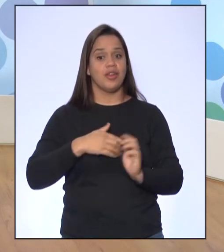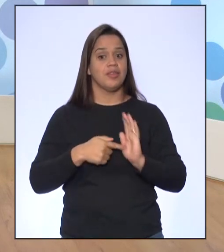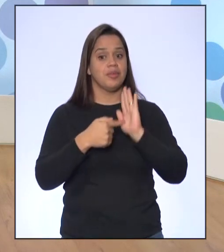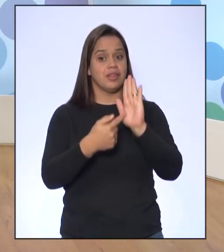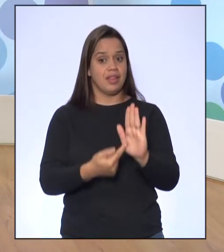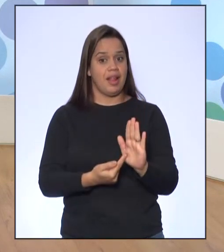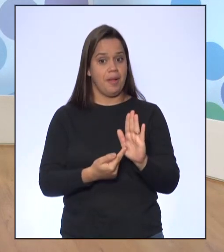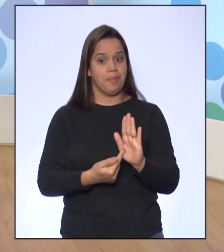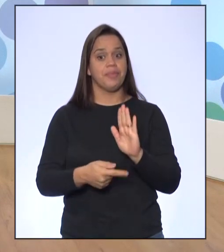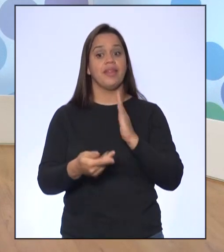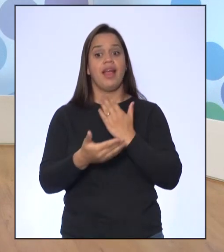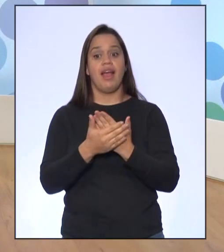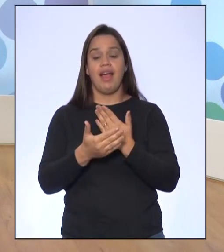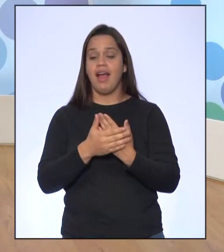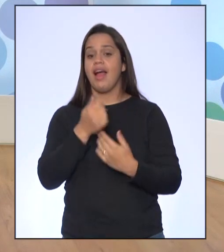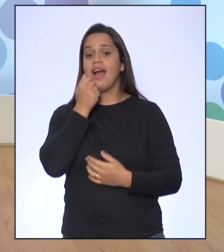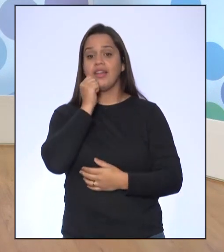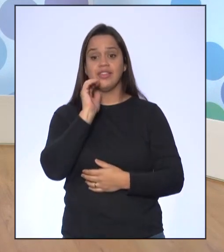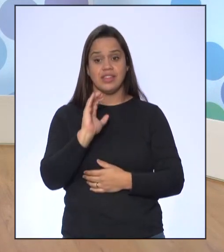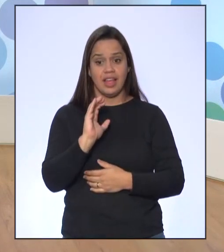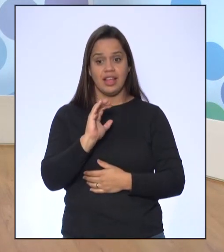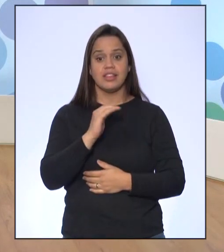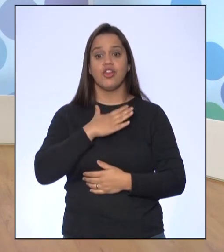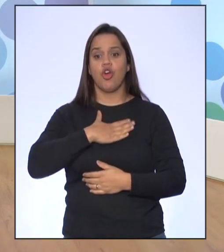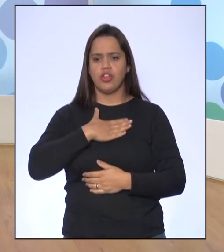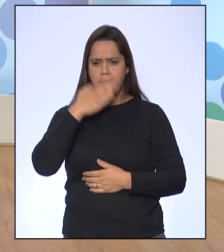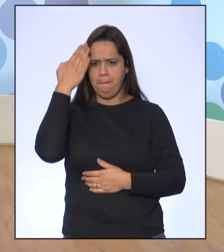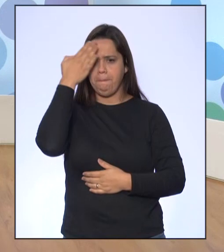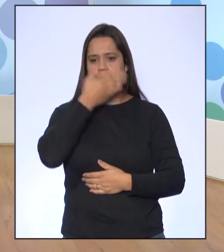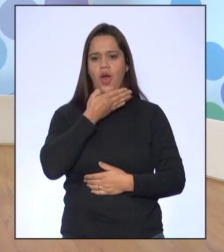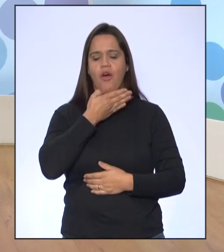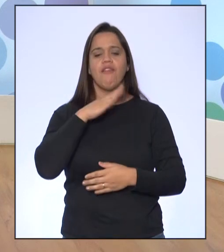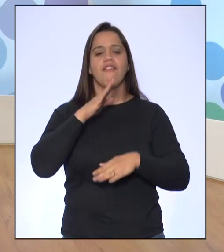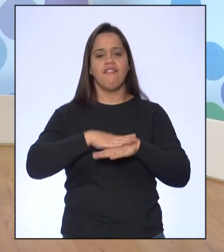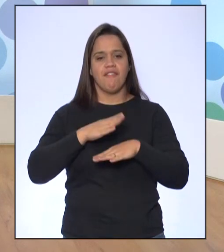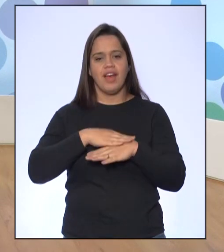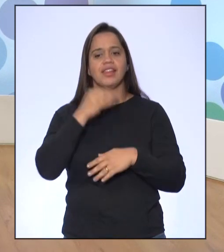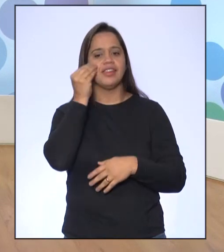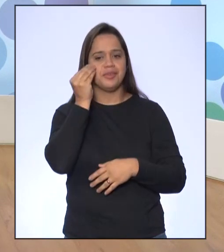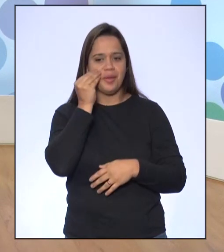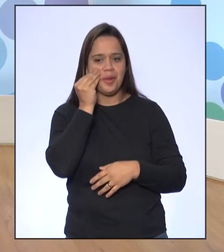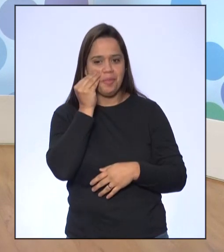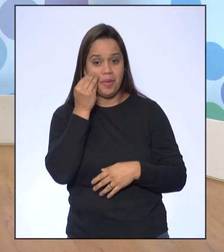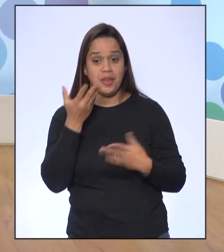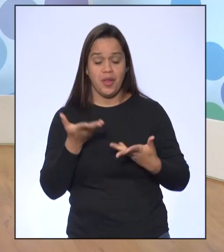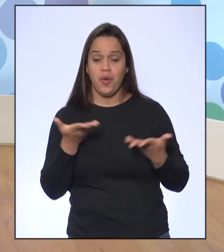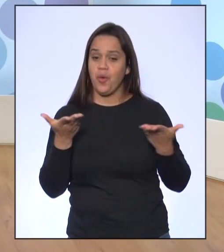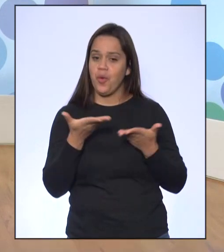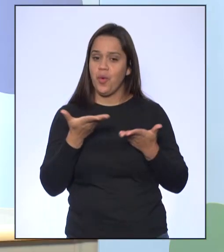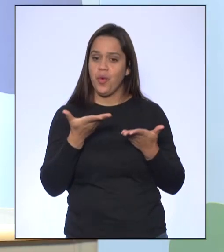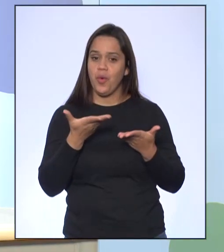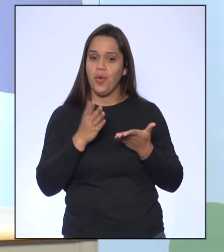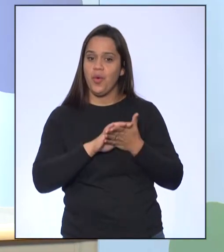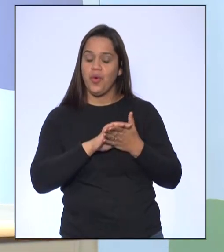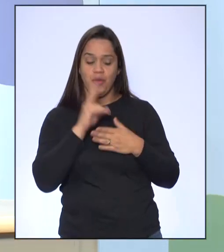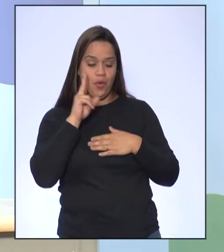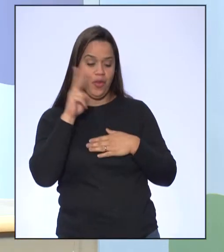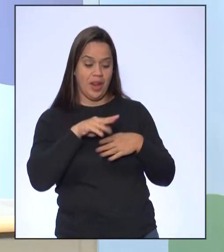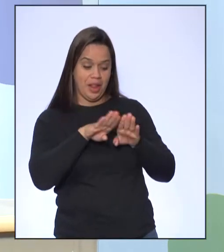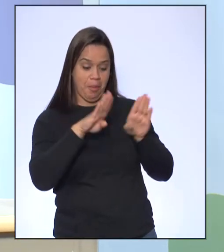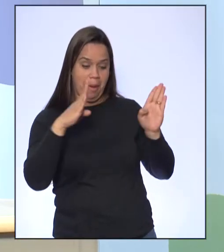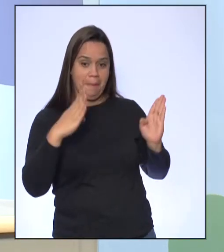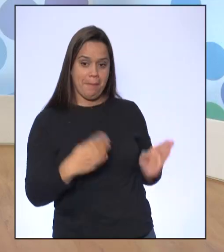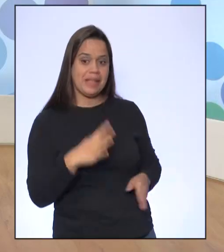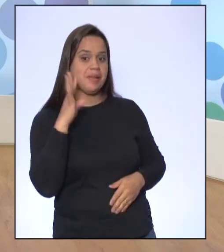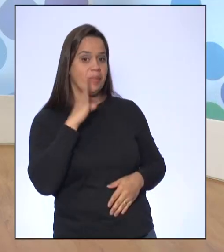de ciências, a gente gosta de comprovar as coisas, fazer experimentos. Né? Hoje eu estou vendo aí que tem uma mesa bacana aí. Né?